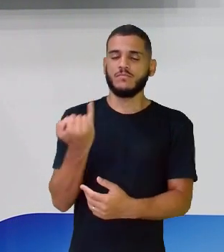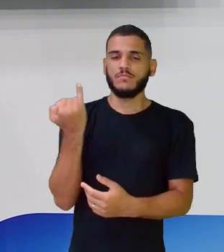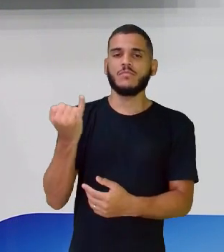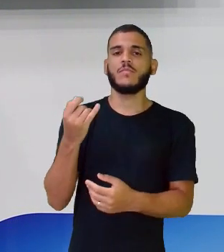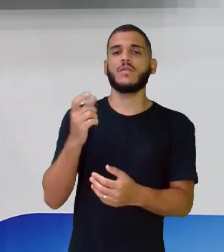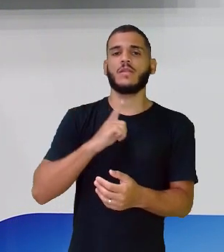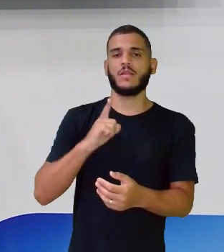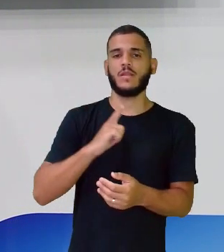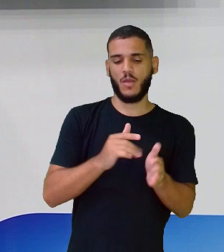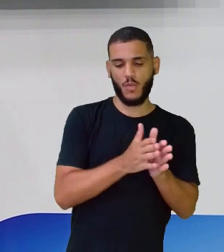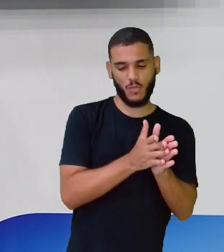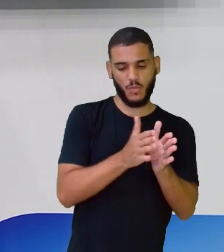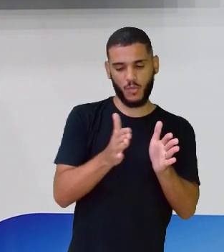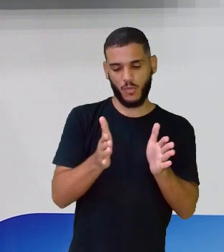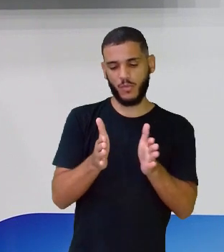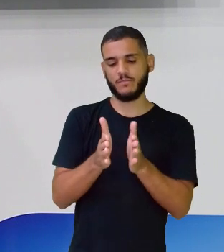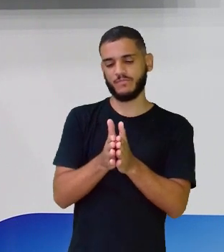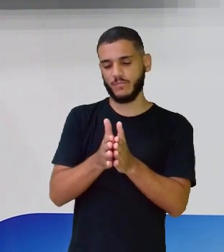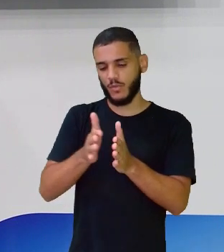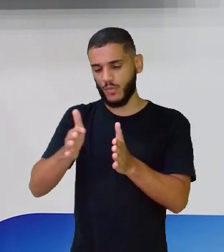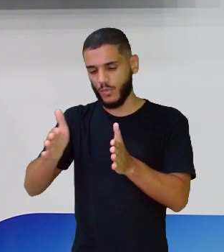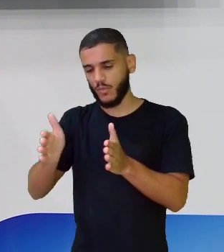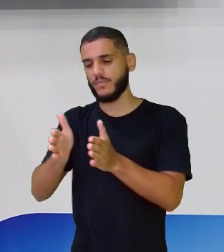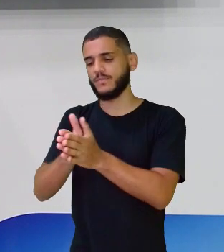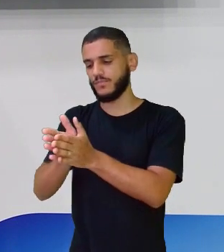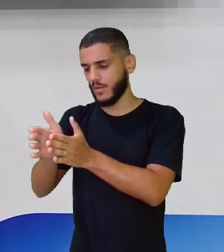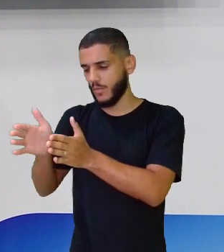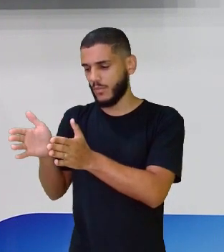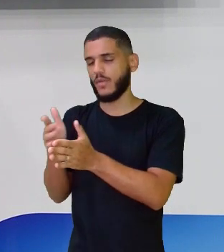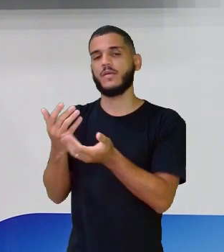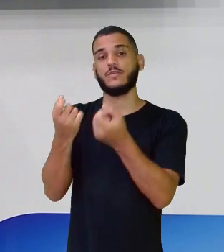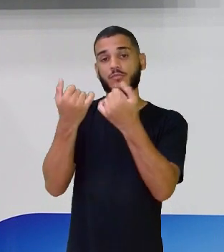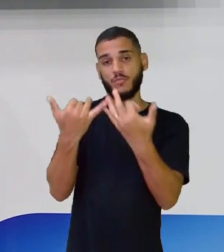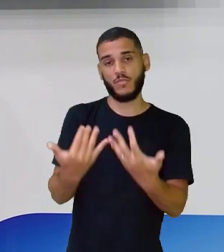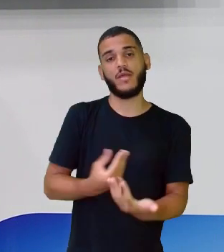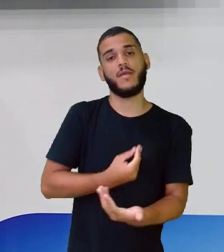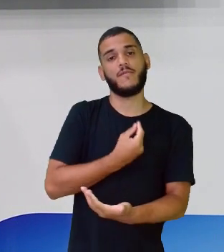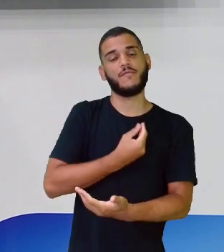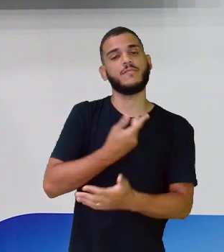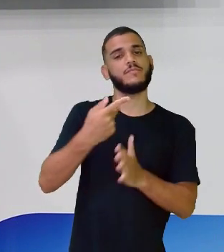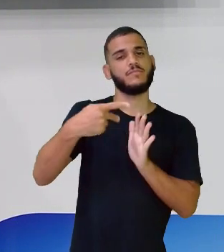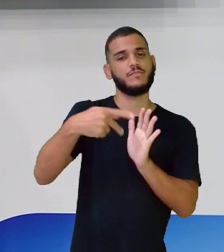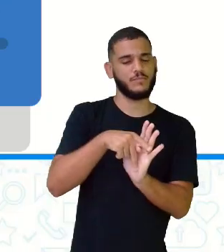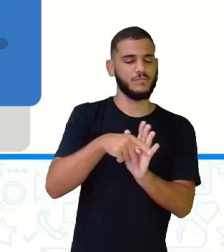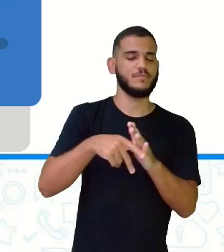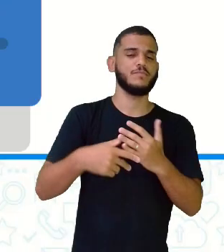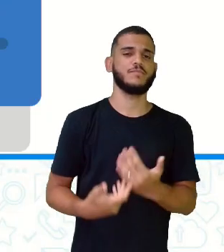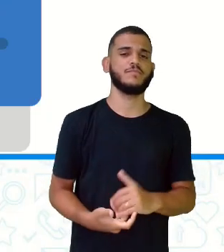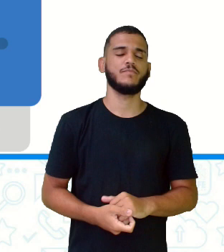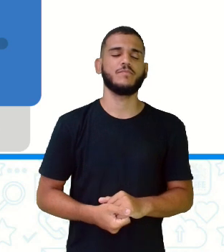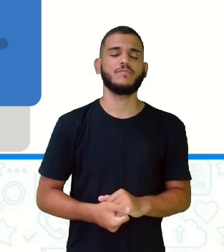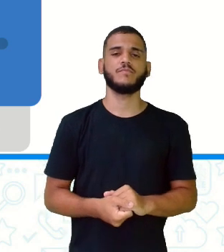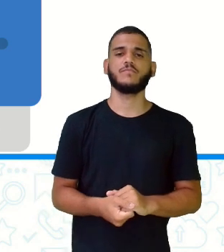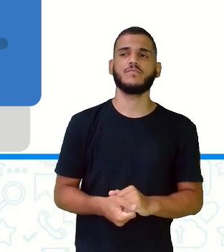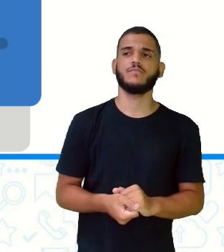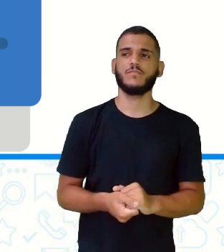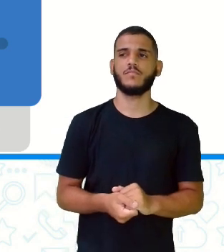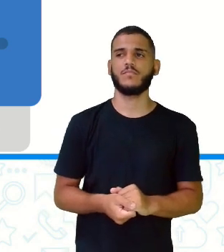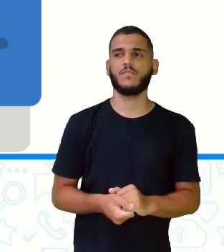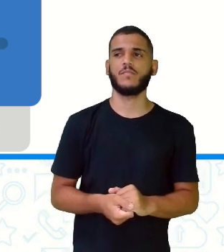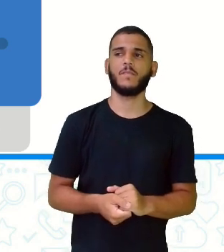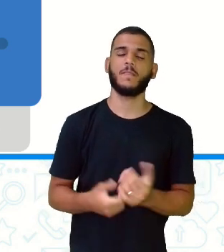ordem cronológica. A pessoa vai falar um pouquinho da vida dela, da vida da pessoa, até chegar àquele ponto. Então, a gente começa